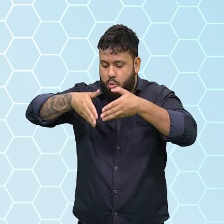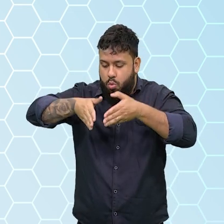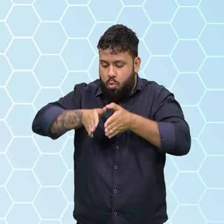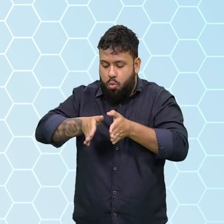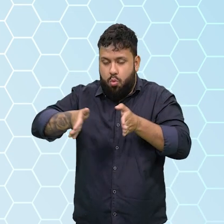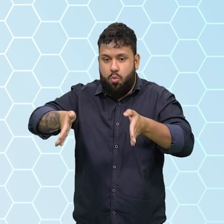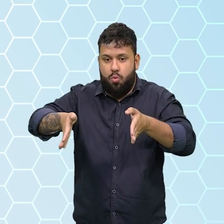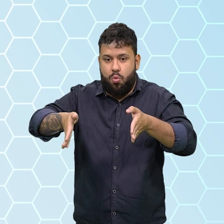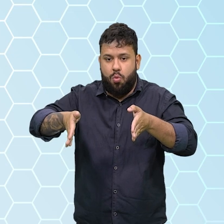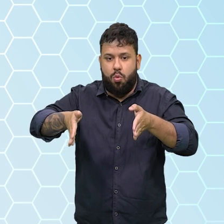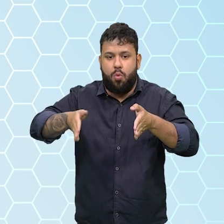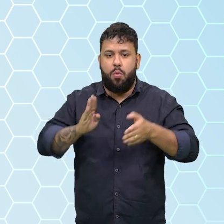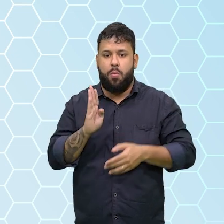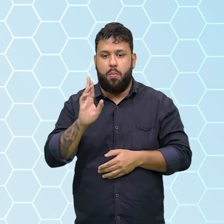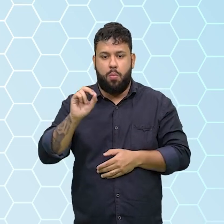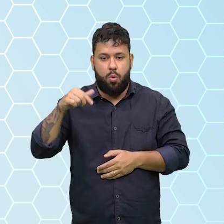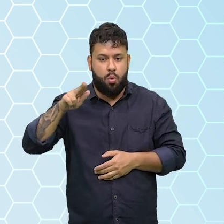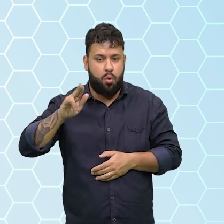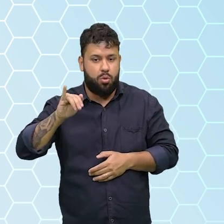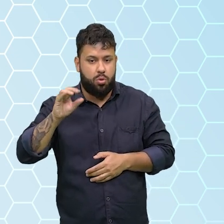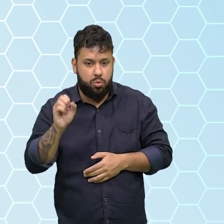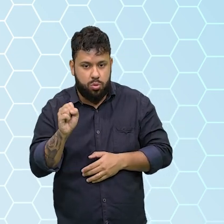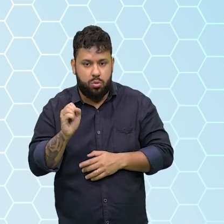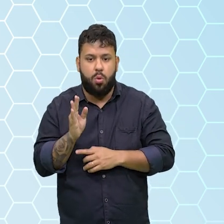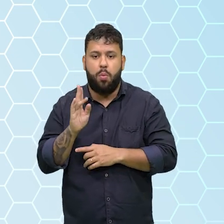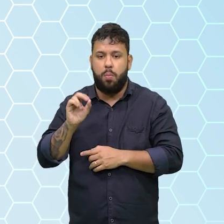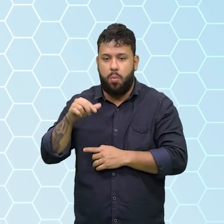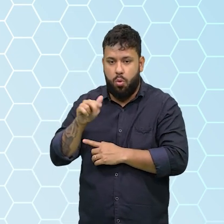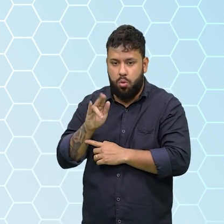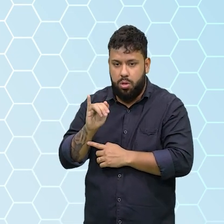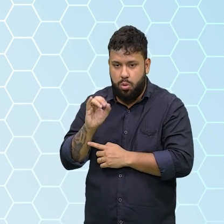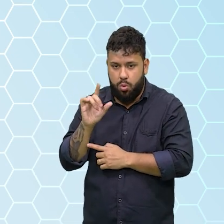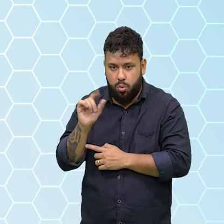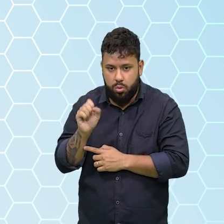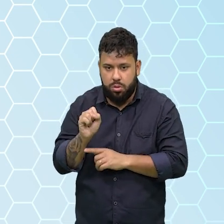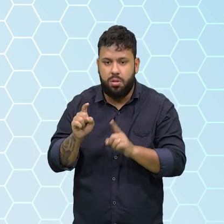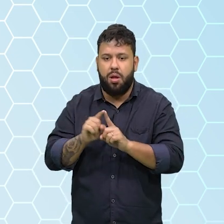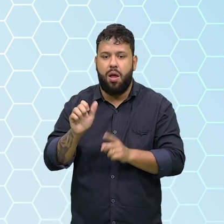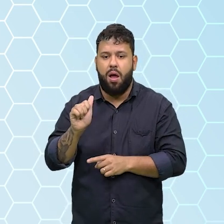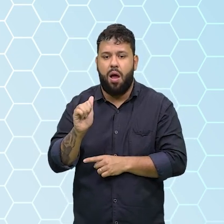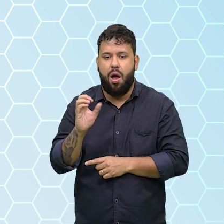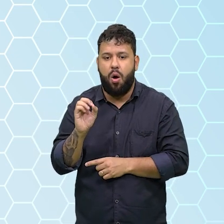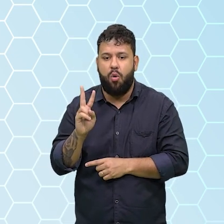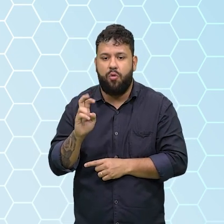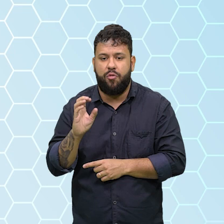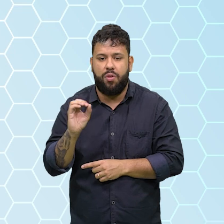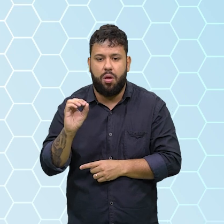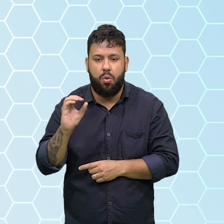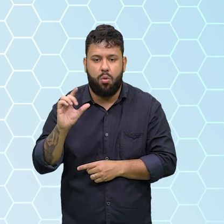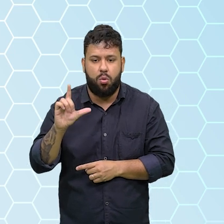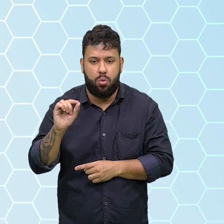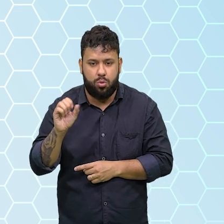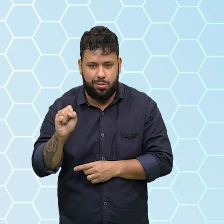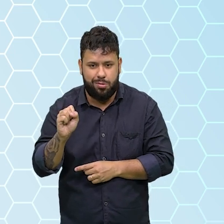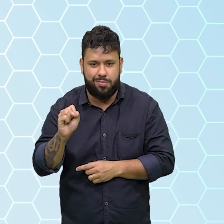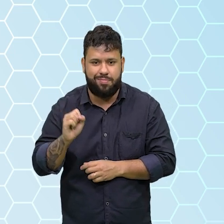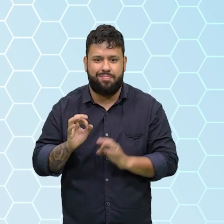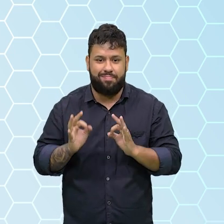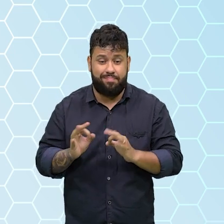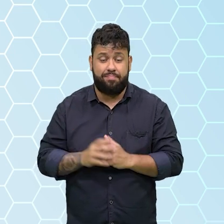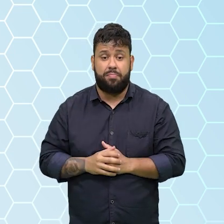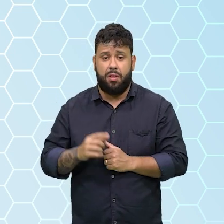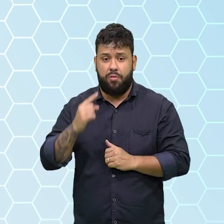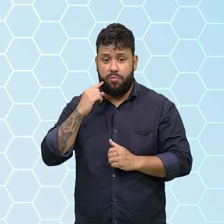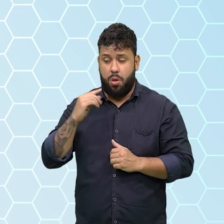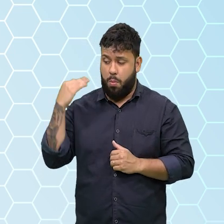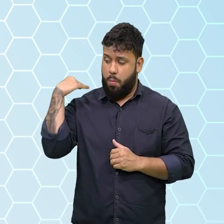tem brônquios, bronquíolos, finalizando em alvéolos. Perceba que abaixo dos pulmões, nós